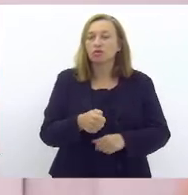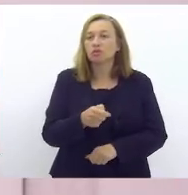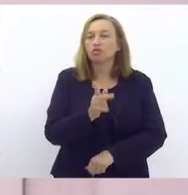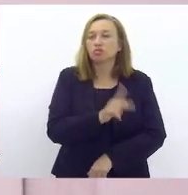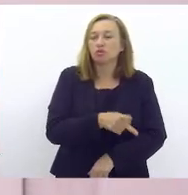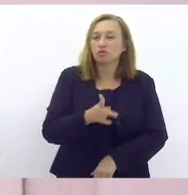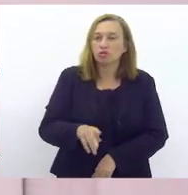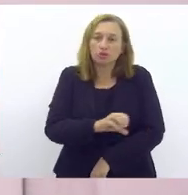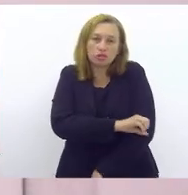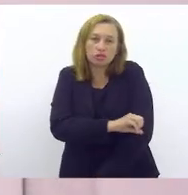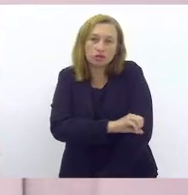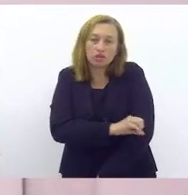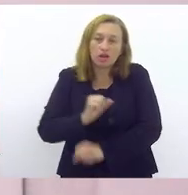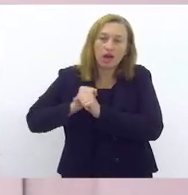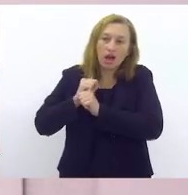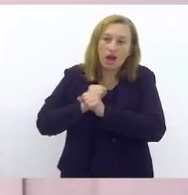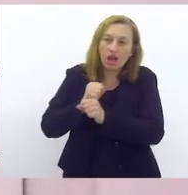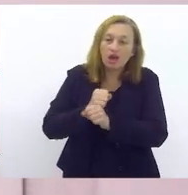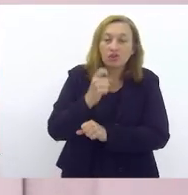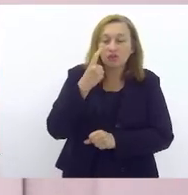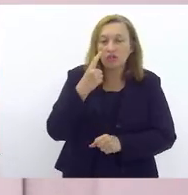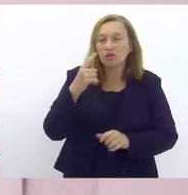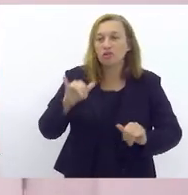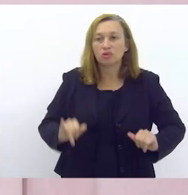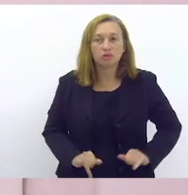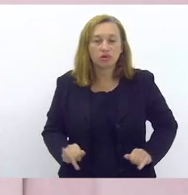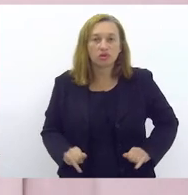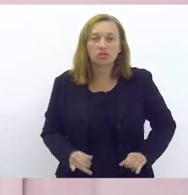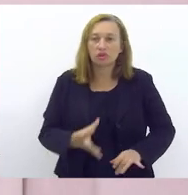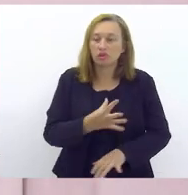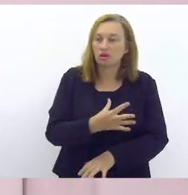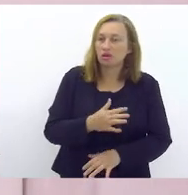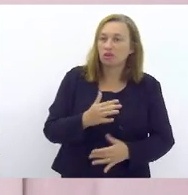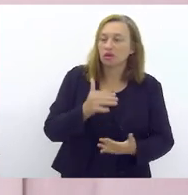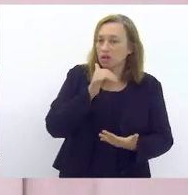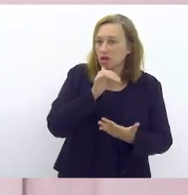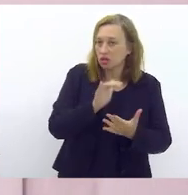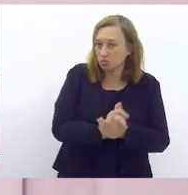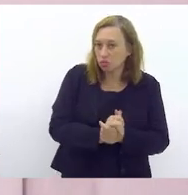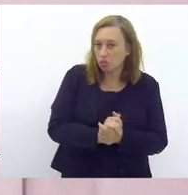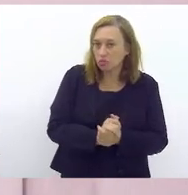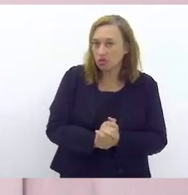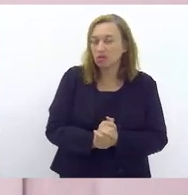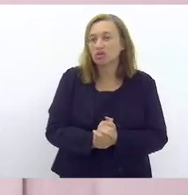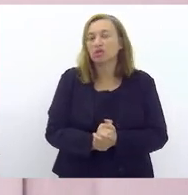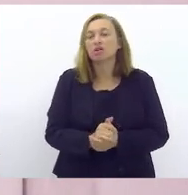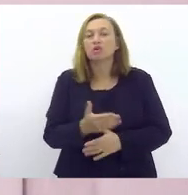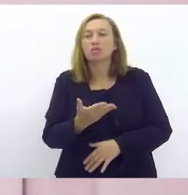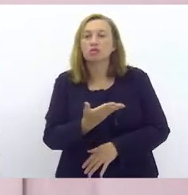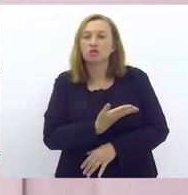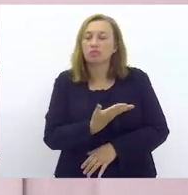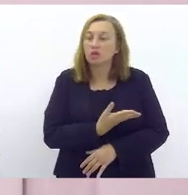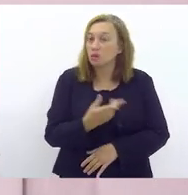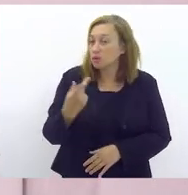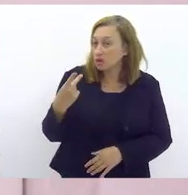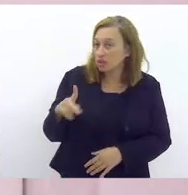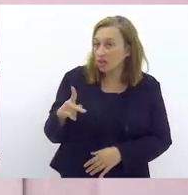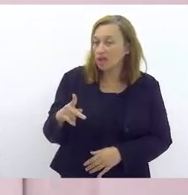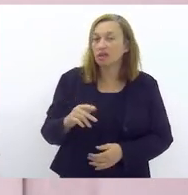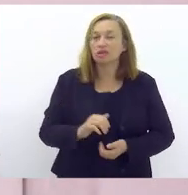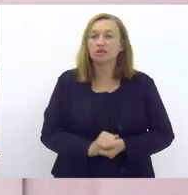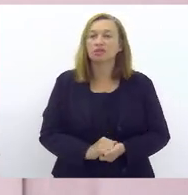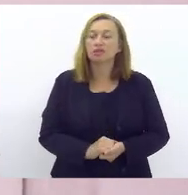muitos anos, vendo o sofrimento da minha esposa, vendo o sofrimento dos colegas da creche dela, dos nossos